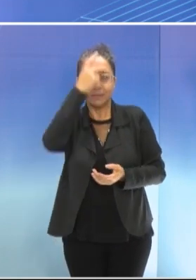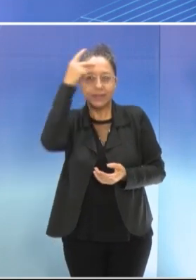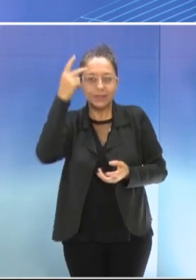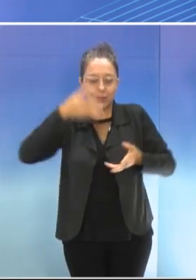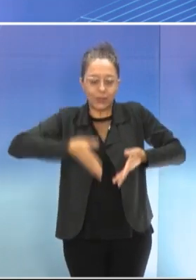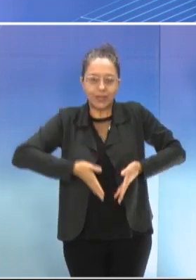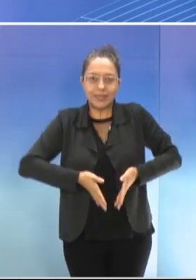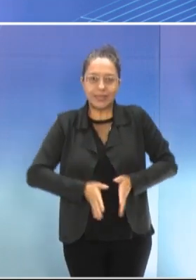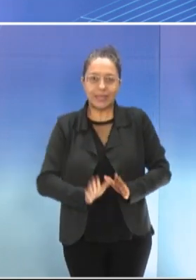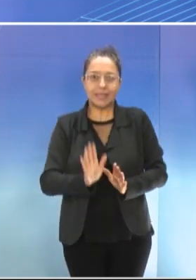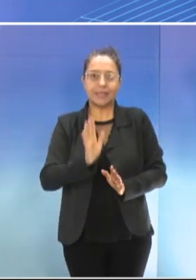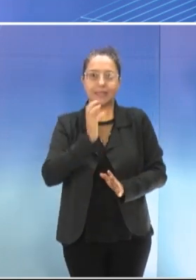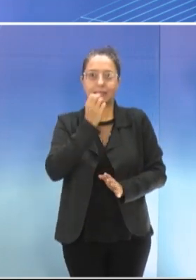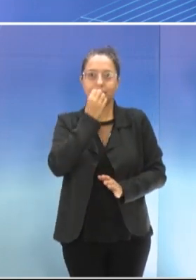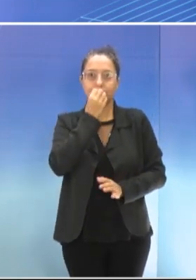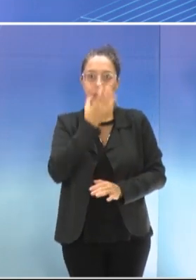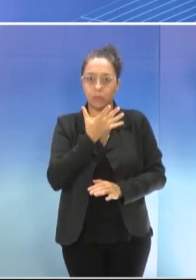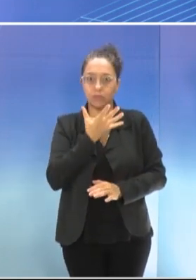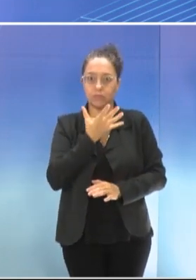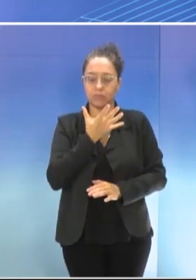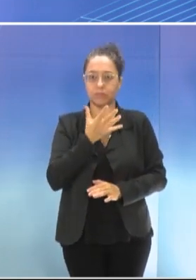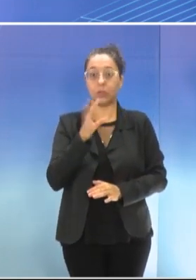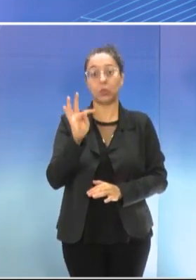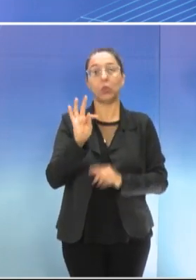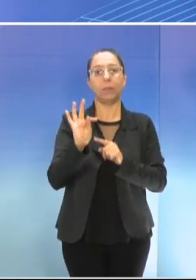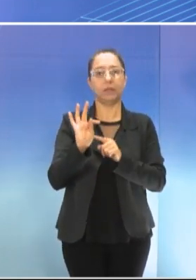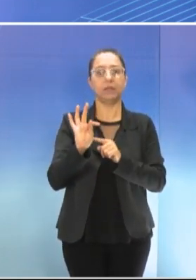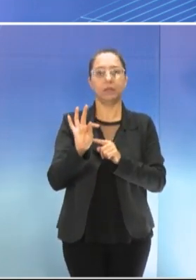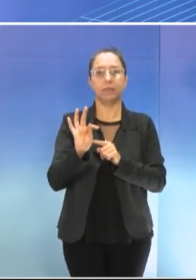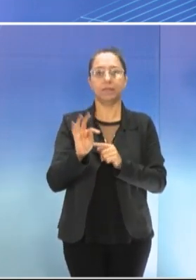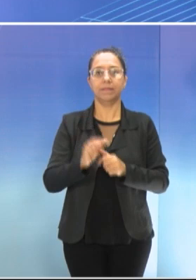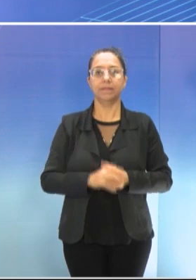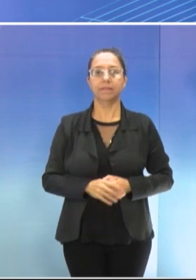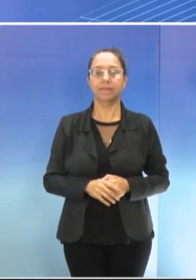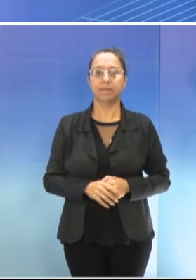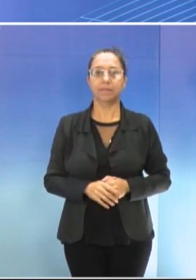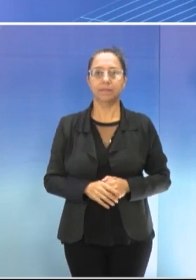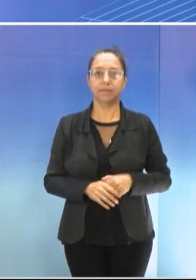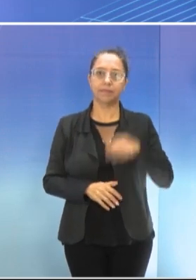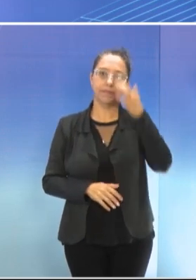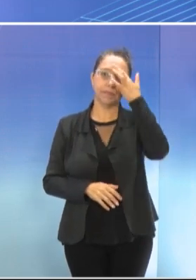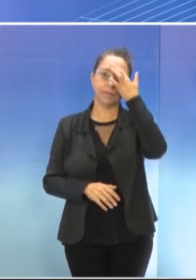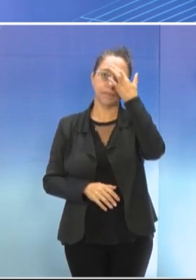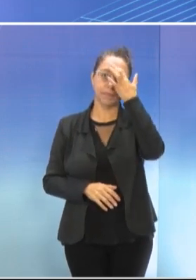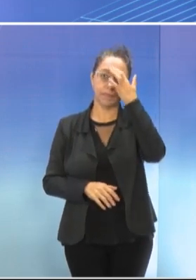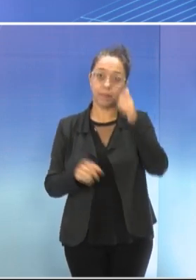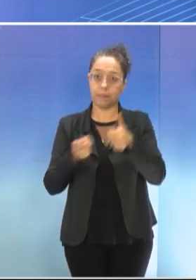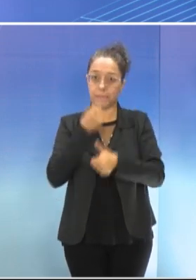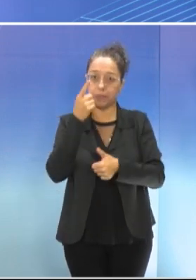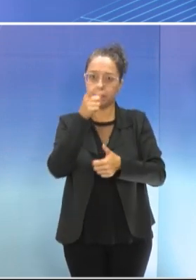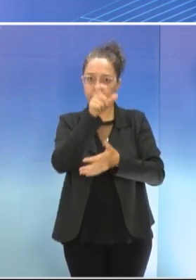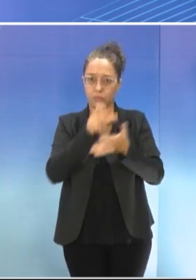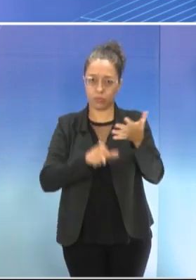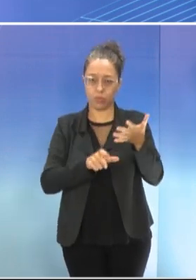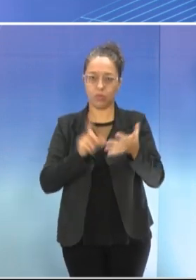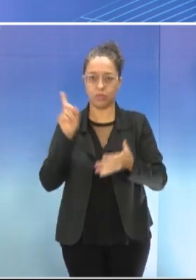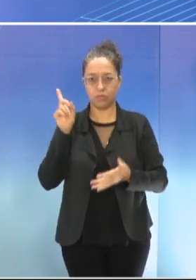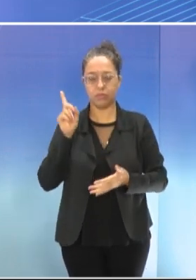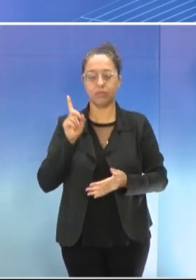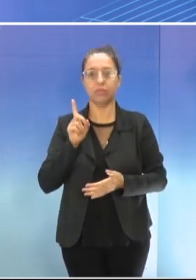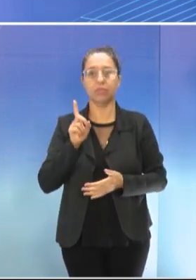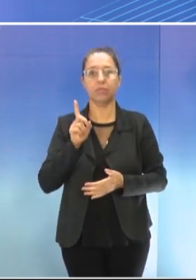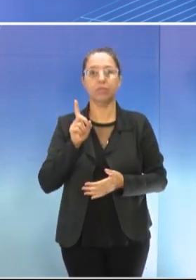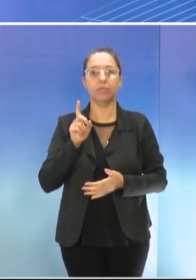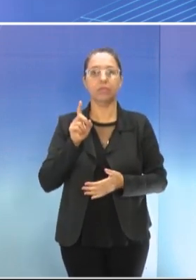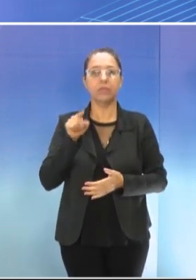ou ele nasce mal? Para Thomas Hobbes, que escreveu o primeiro texto aqui, eu vou voltar, primeiro texto, para